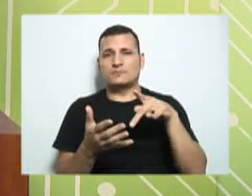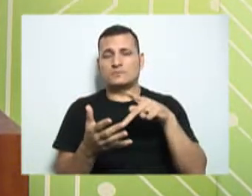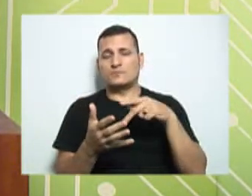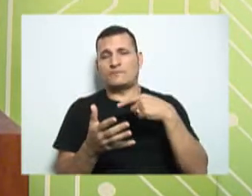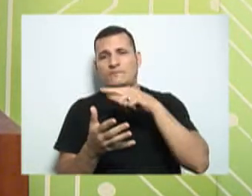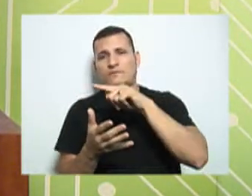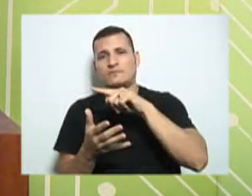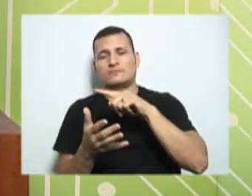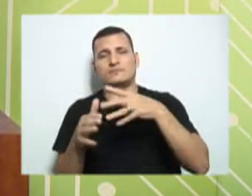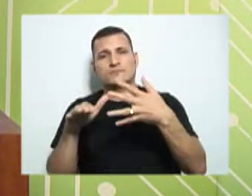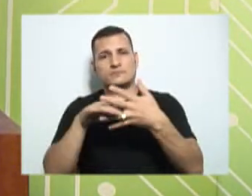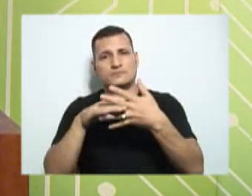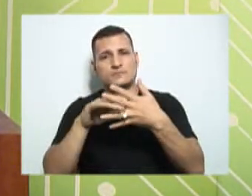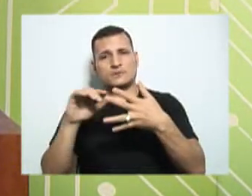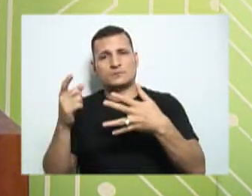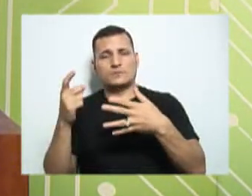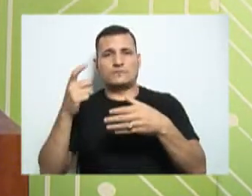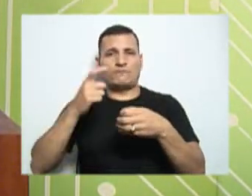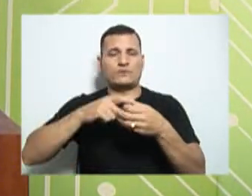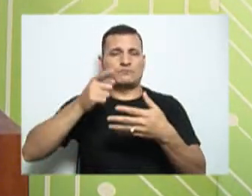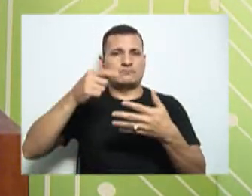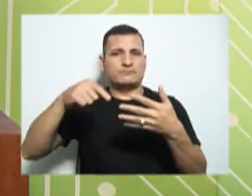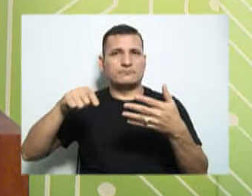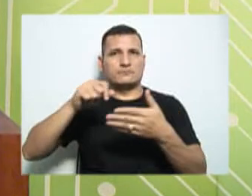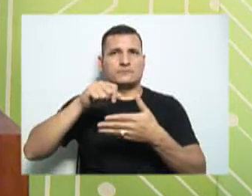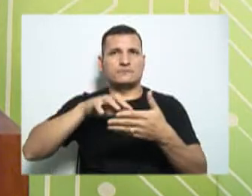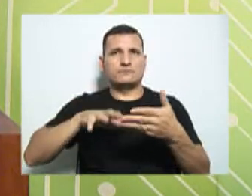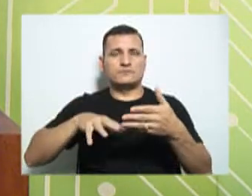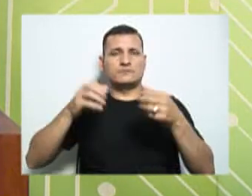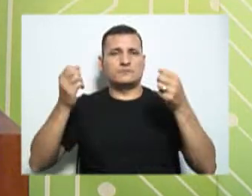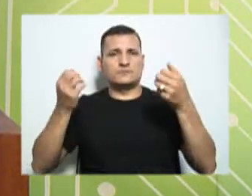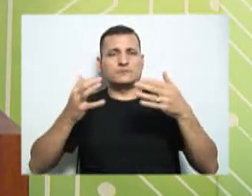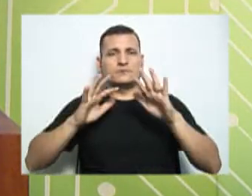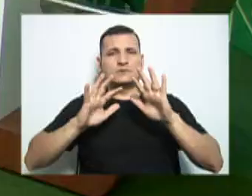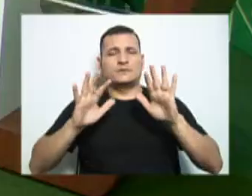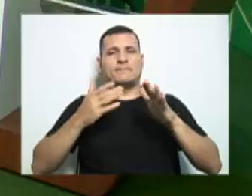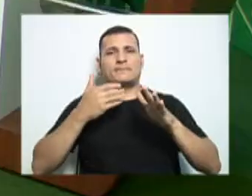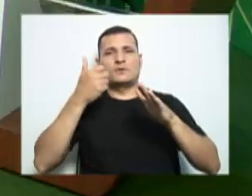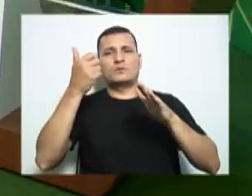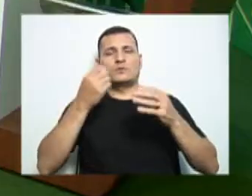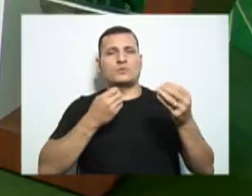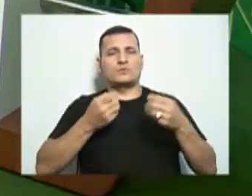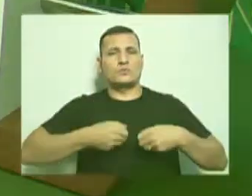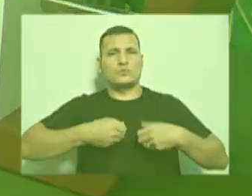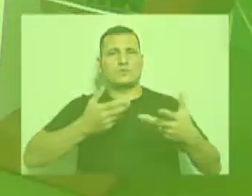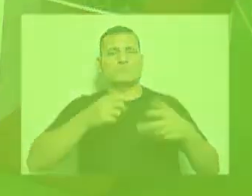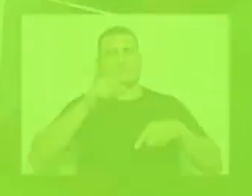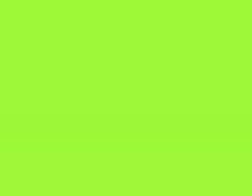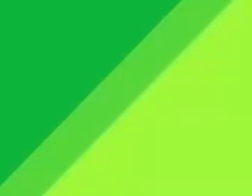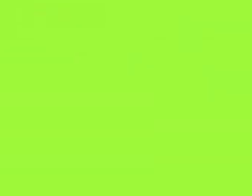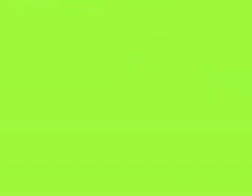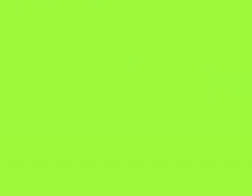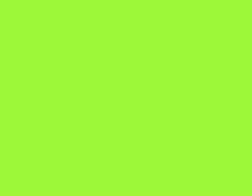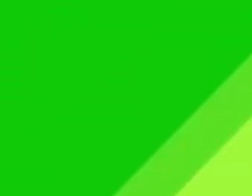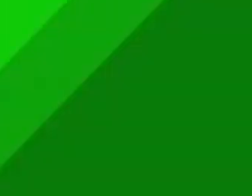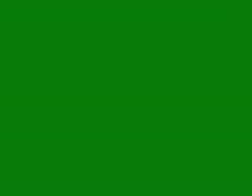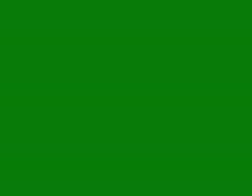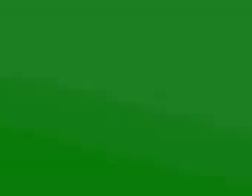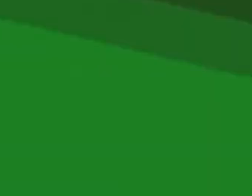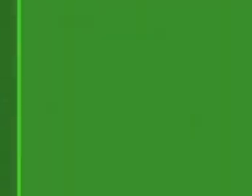voltaremos com a correção da atividade e para esclarecer melhor essa questão do custeio variável.